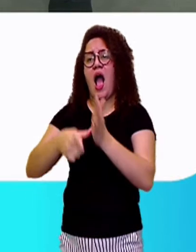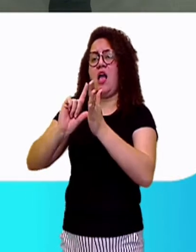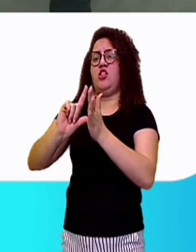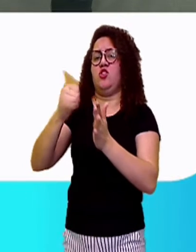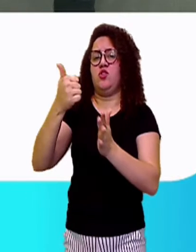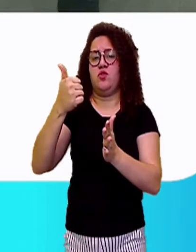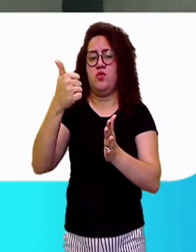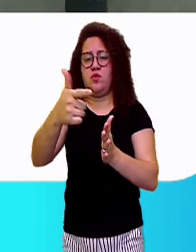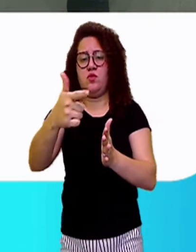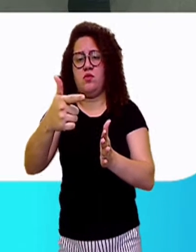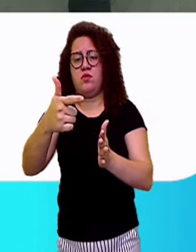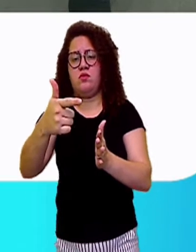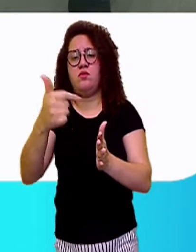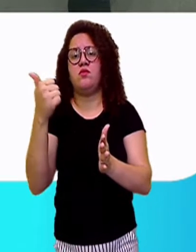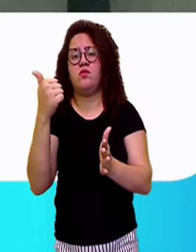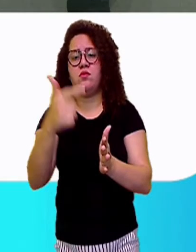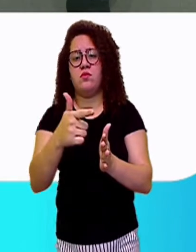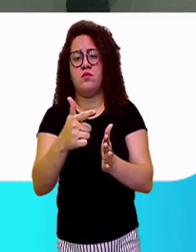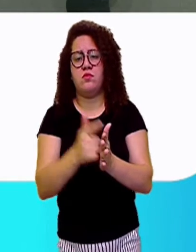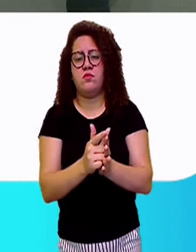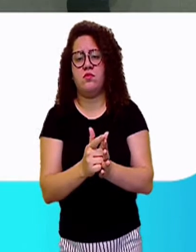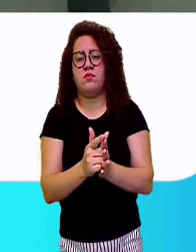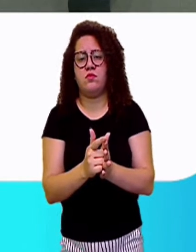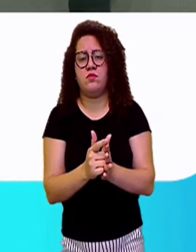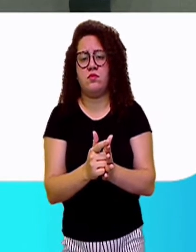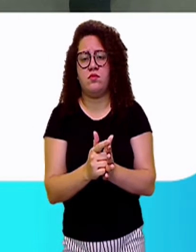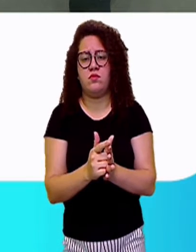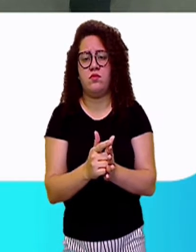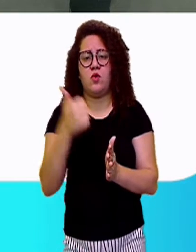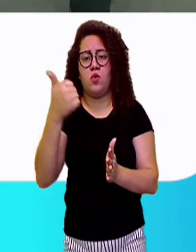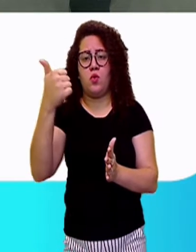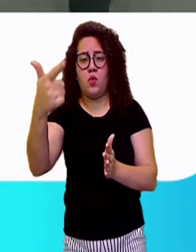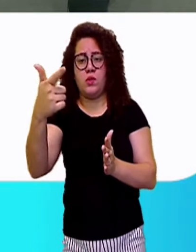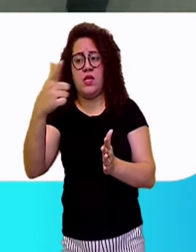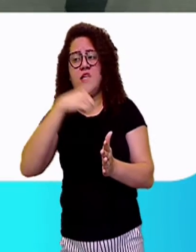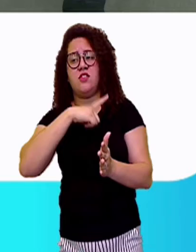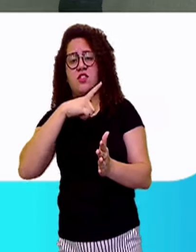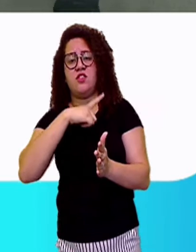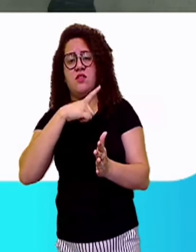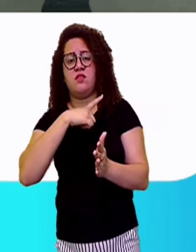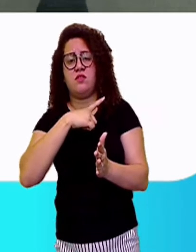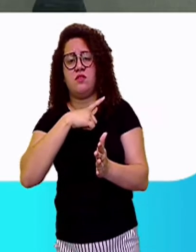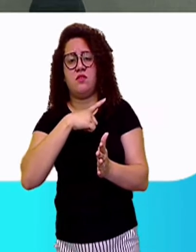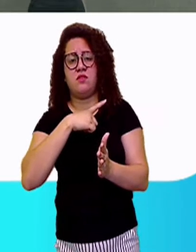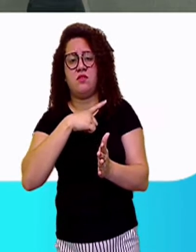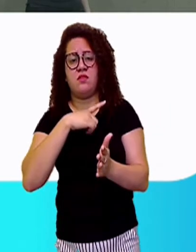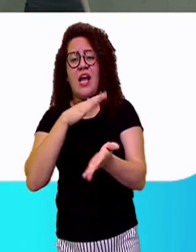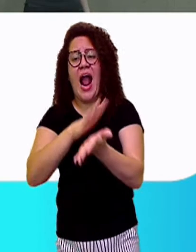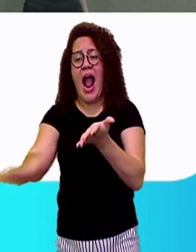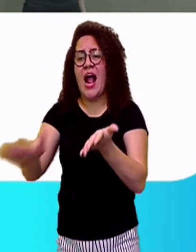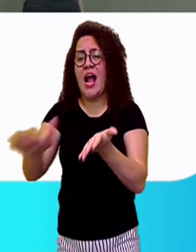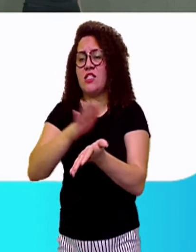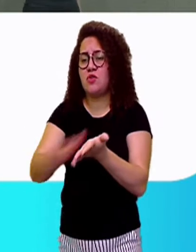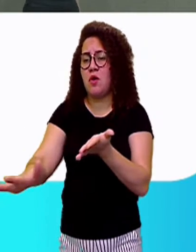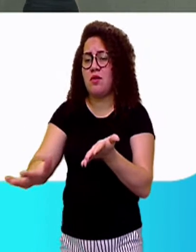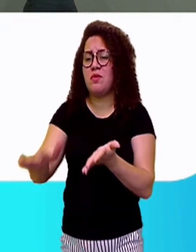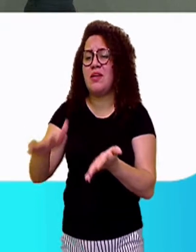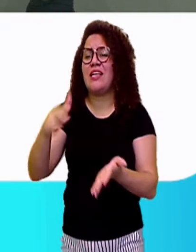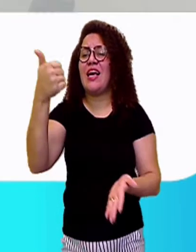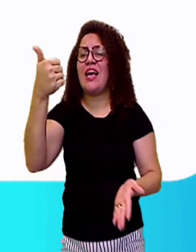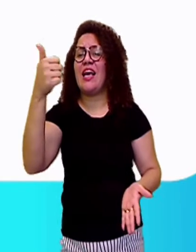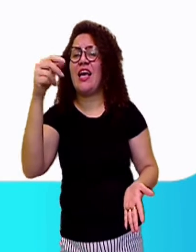isso? Só que ela de R$ 12 ela estava gastando